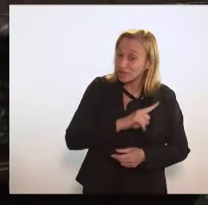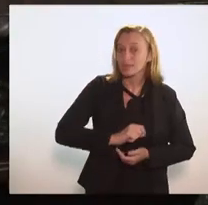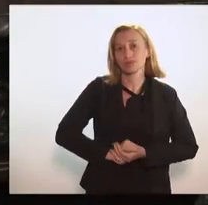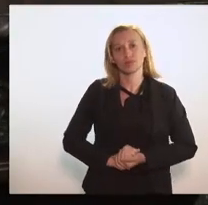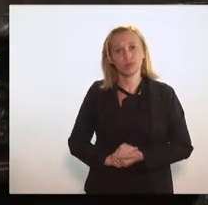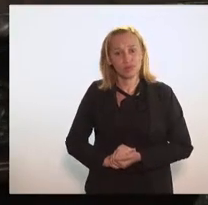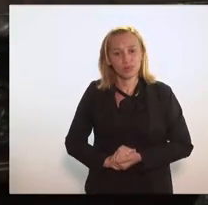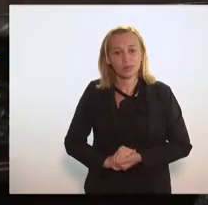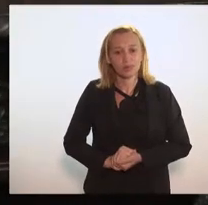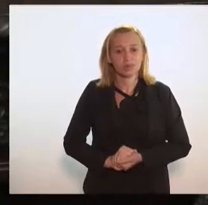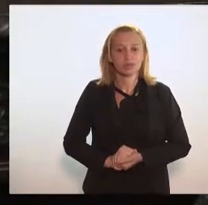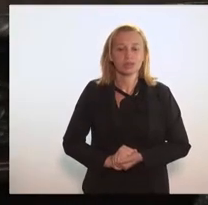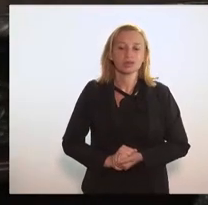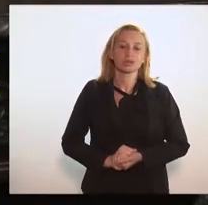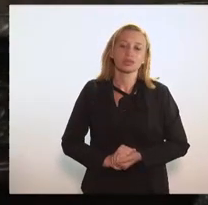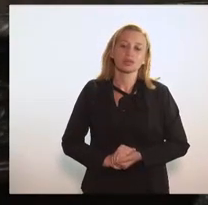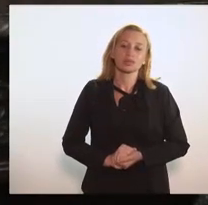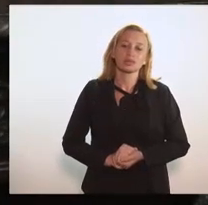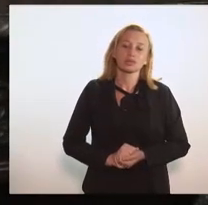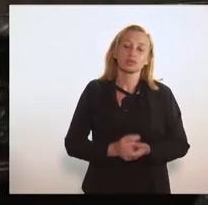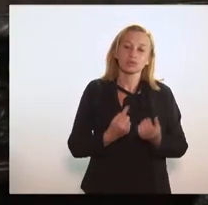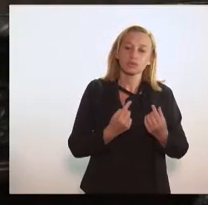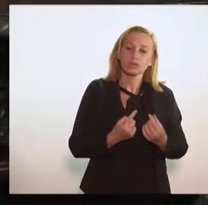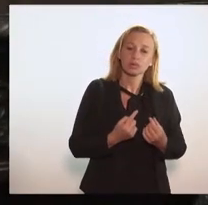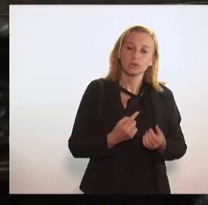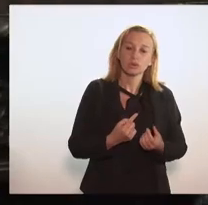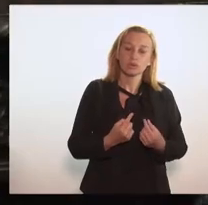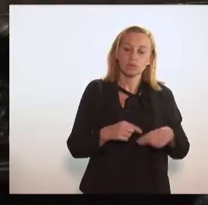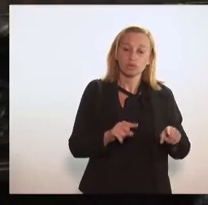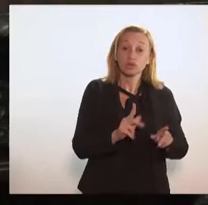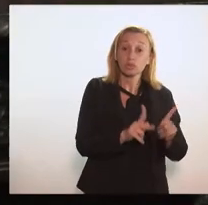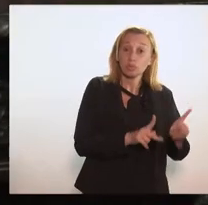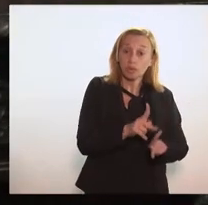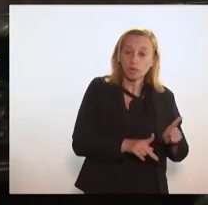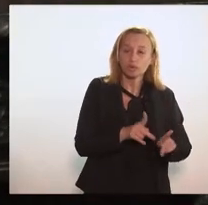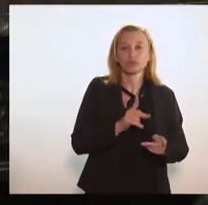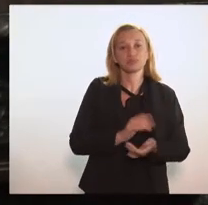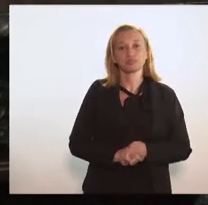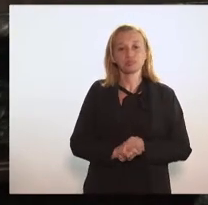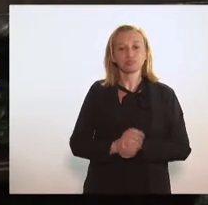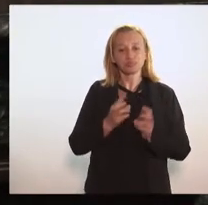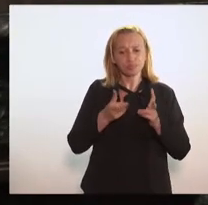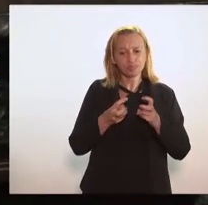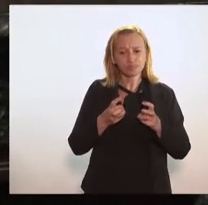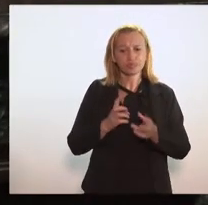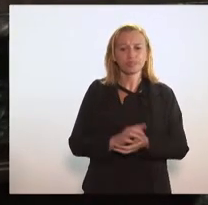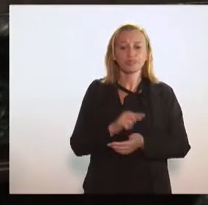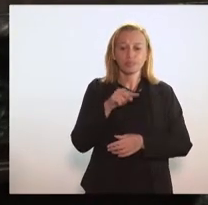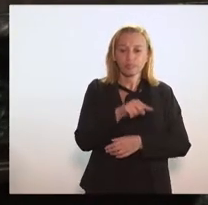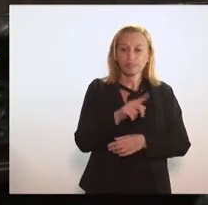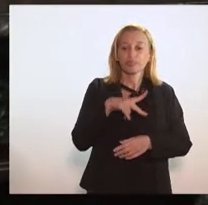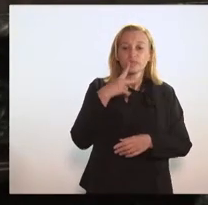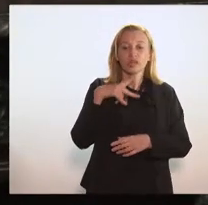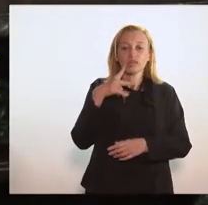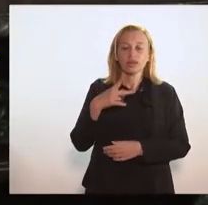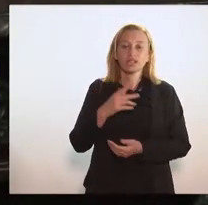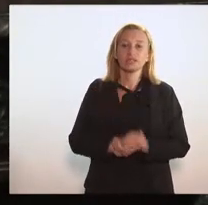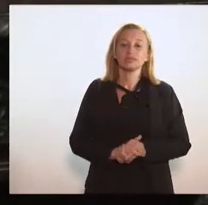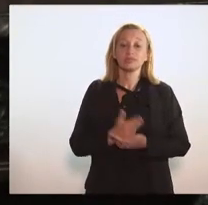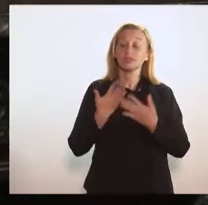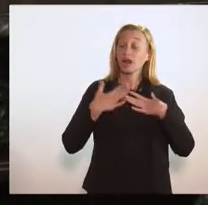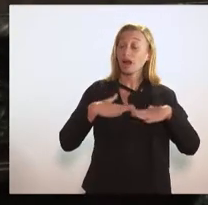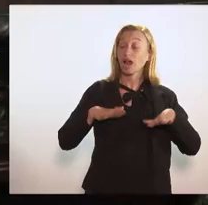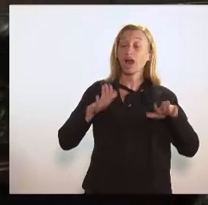incidir sobre essa categoria e quem é notável que eles estão falando para